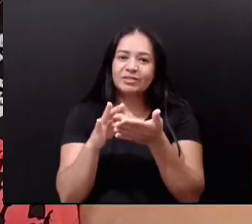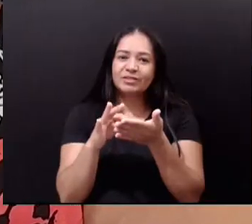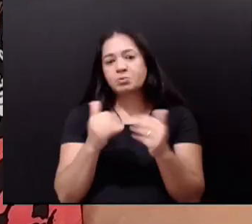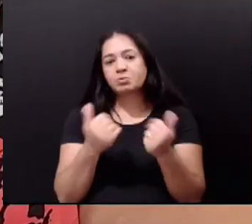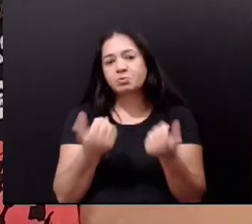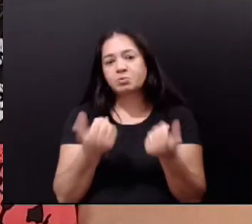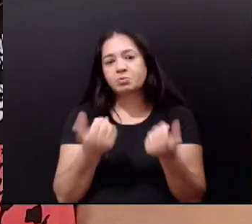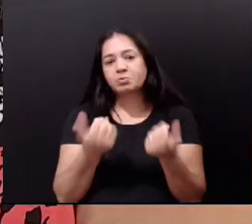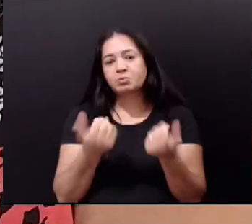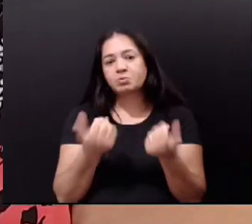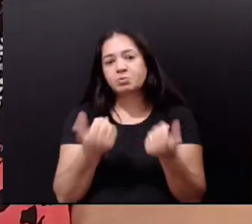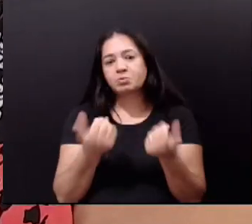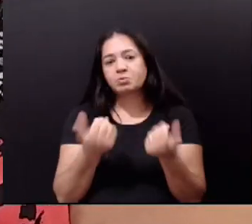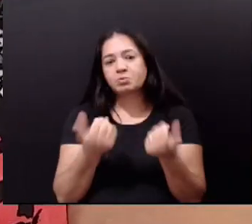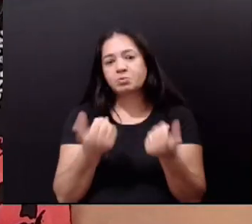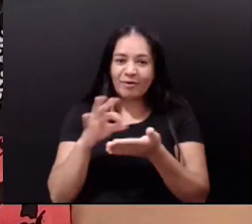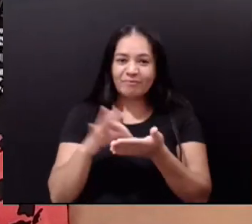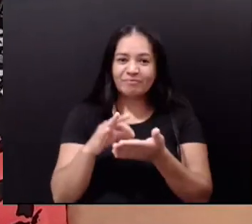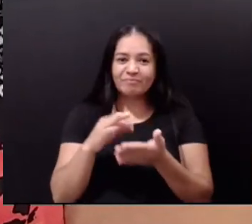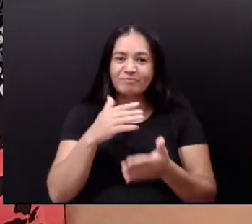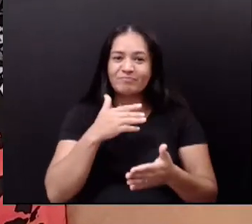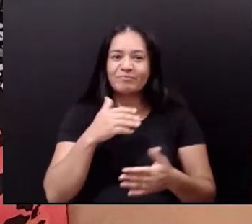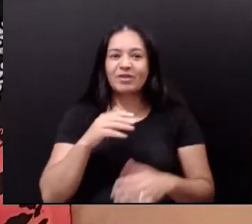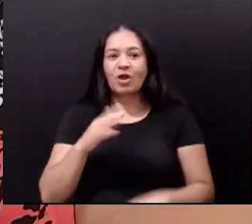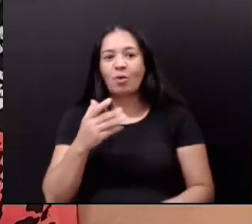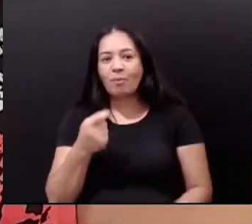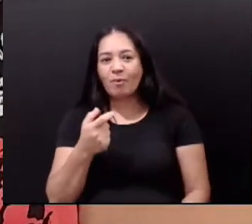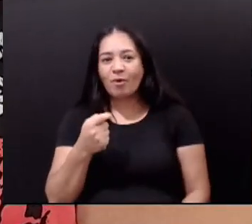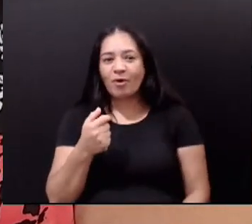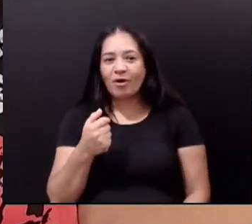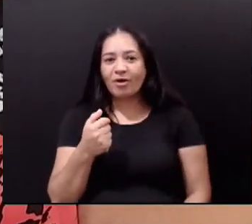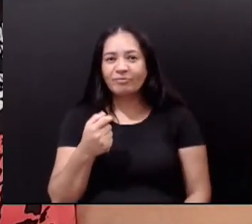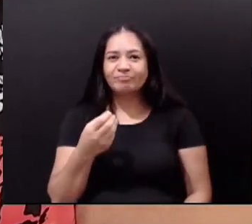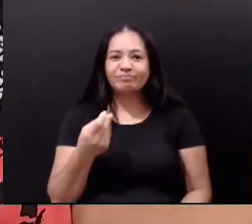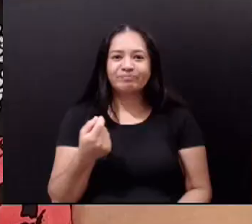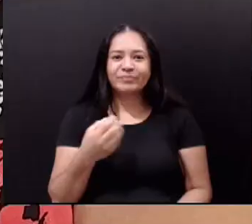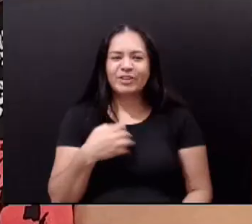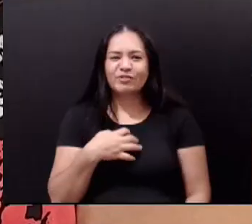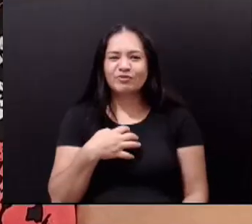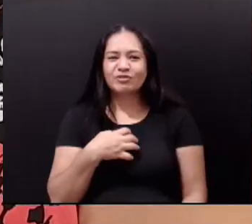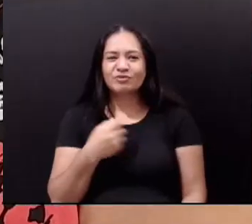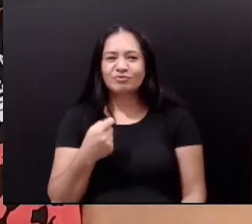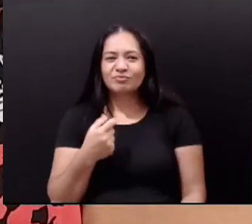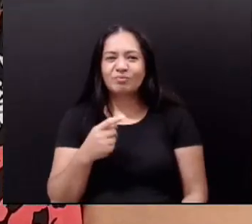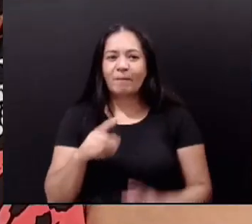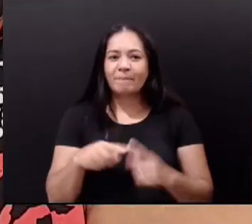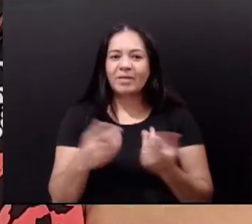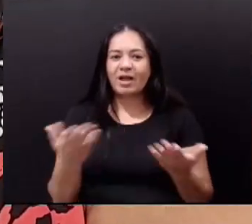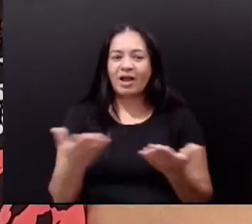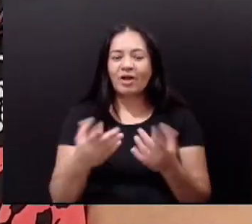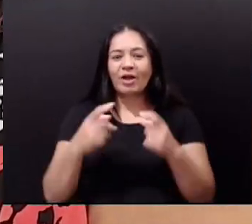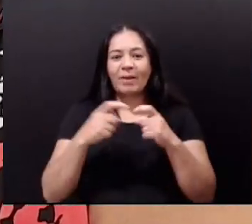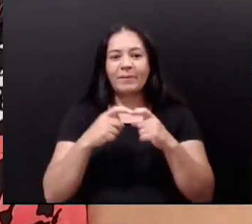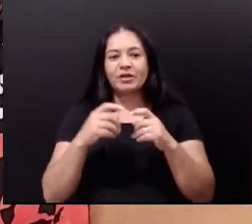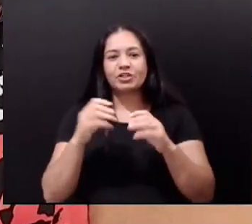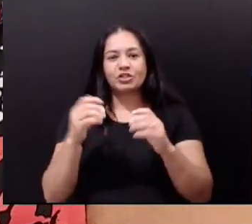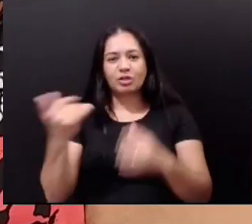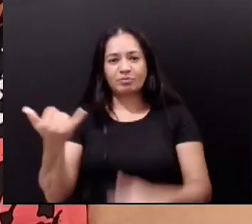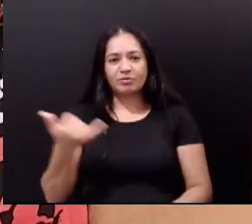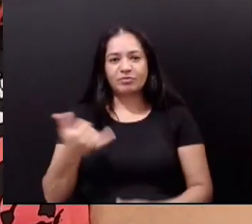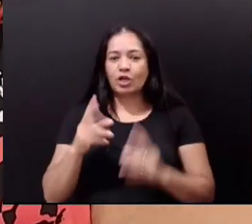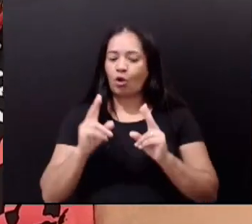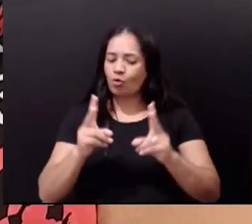meio, sabe, meia coisada, mas como a médica falou para mim continuar, então eu